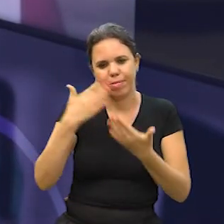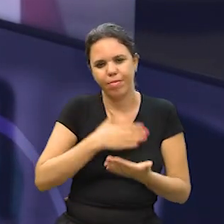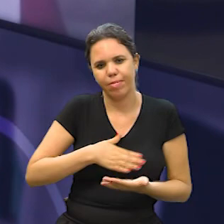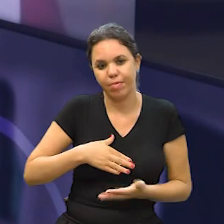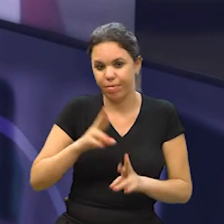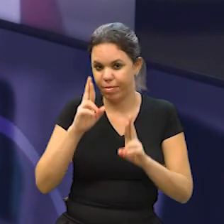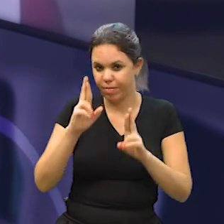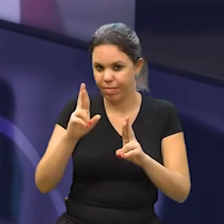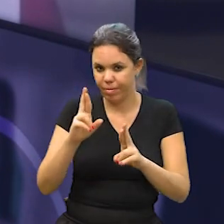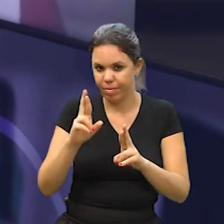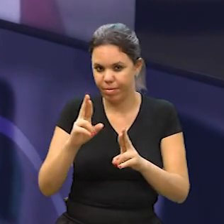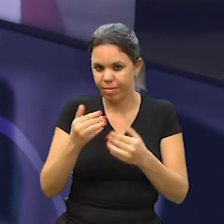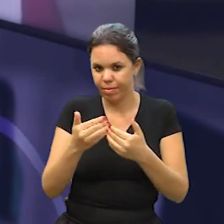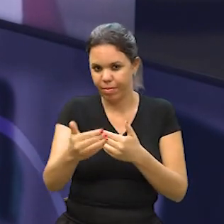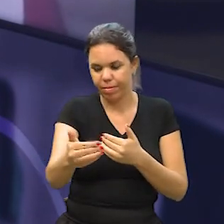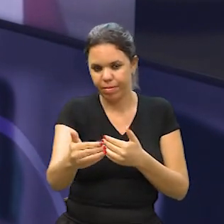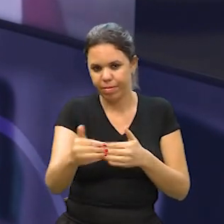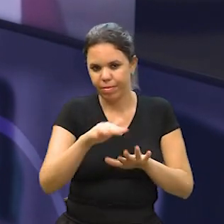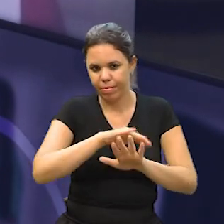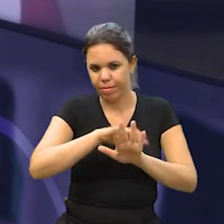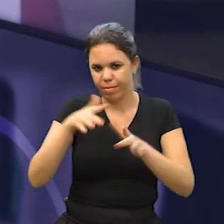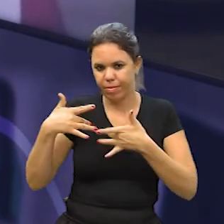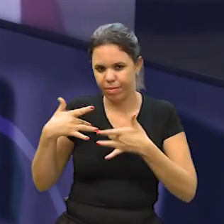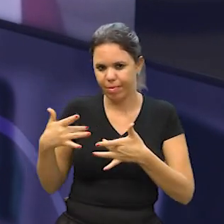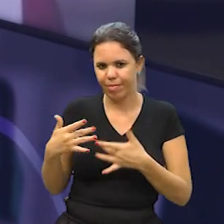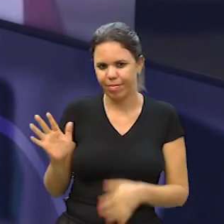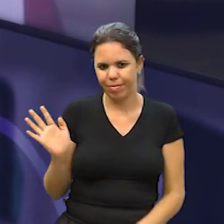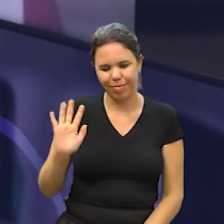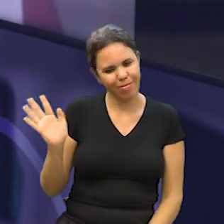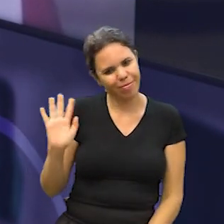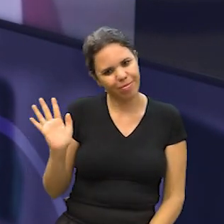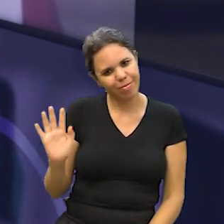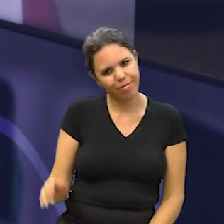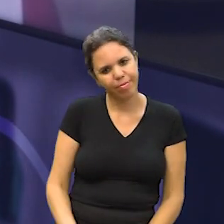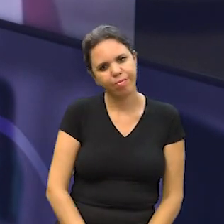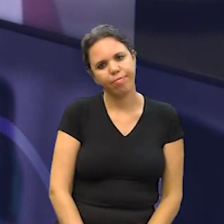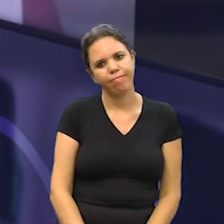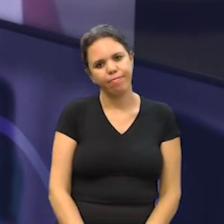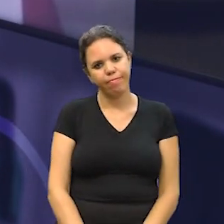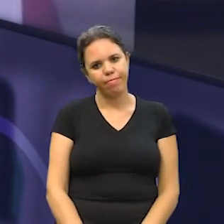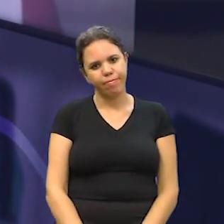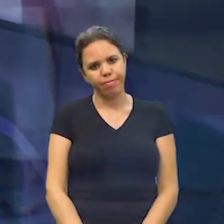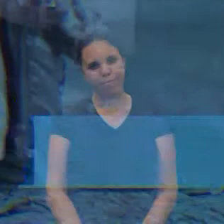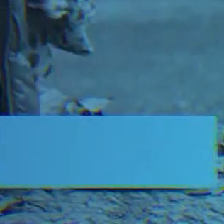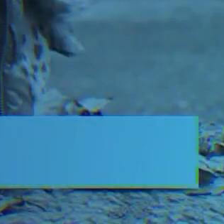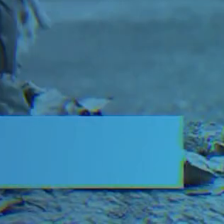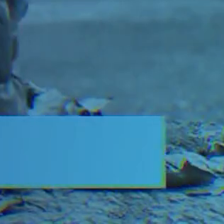te espero, hein, para a próxima edição do Mãos Solidárias. Até mais. Tchau.